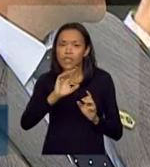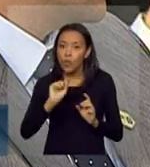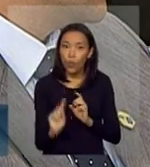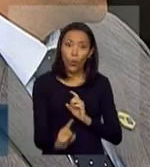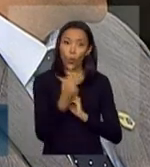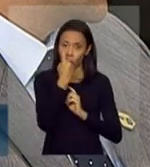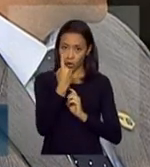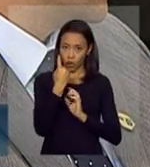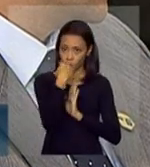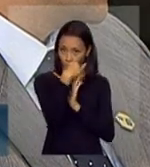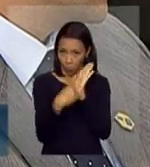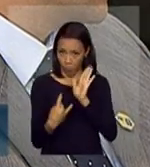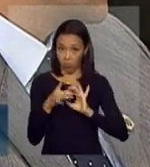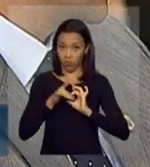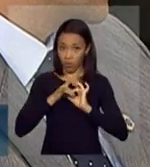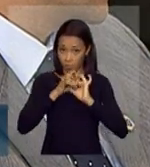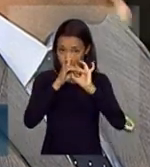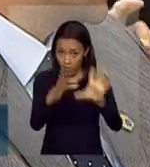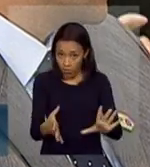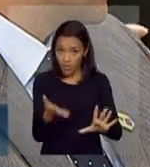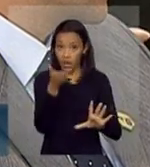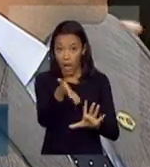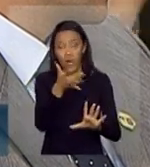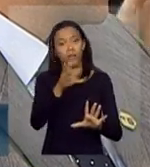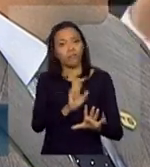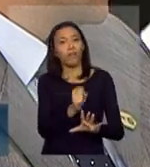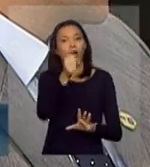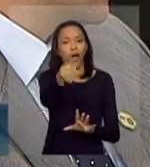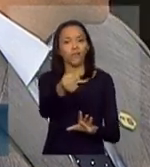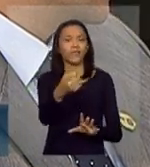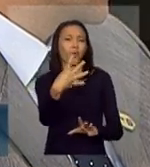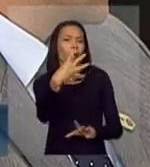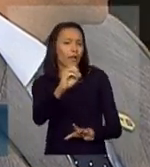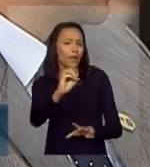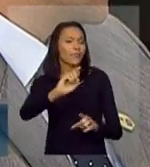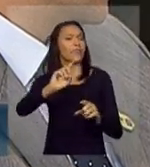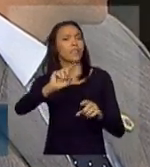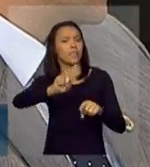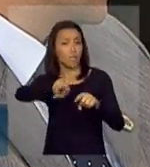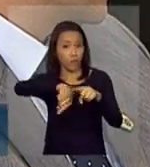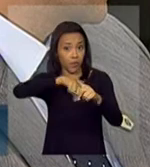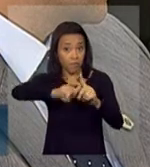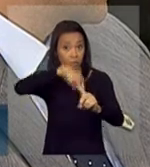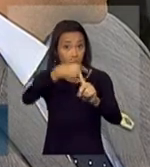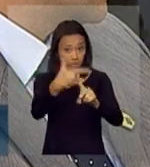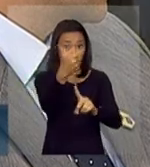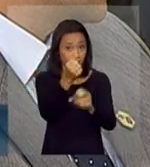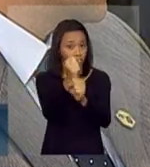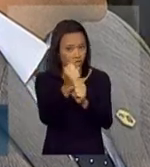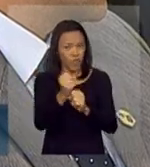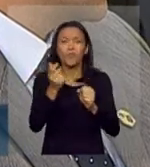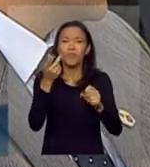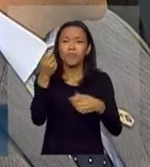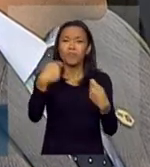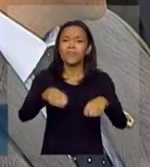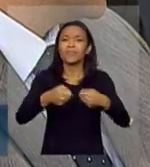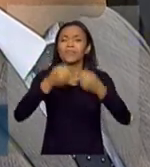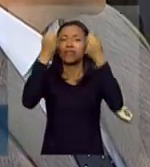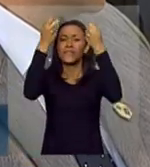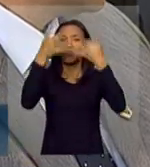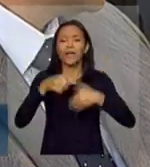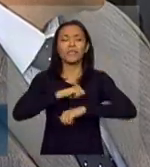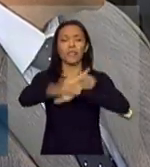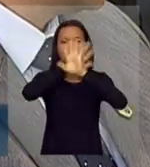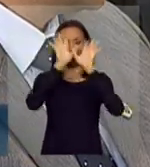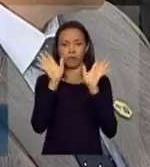única dada à pessoa jurídica, e é esse o prazo de 40 mais 20 anos. Queria confirmar esse entendimento. Outra